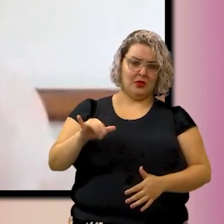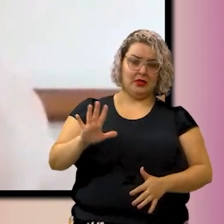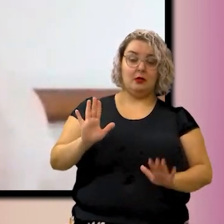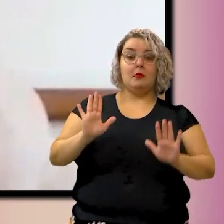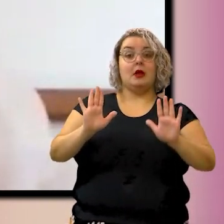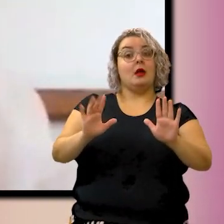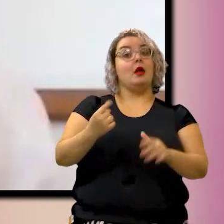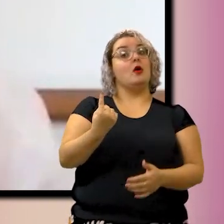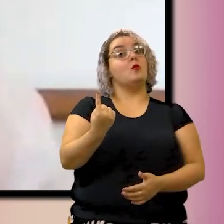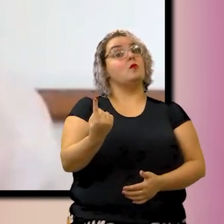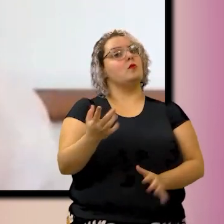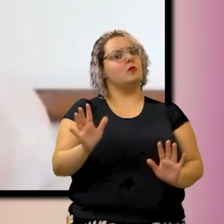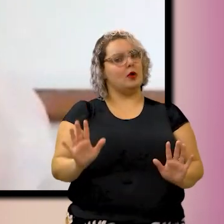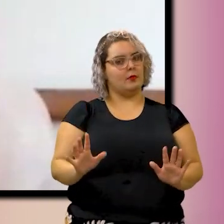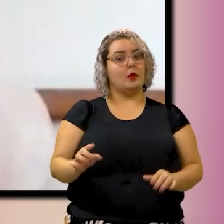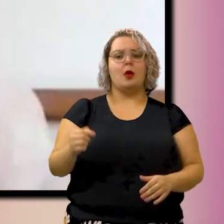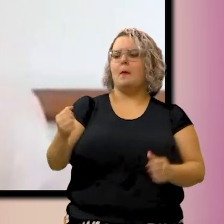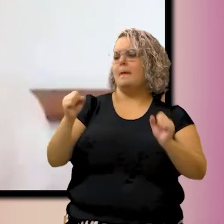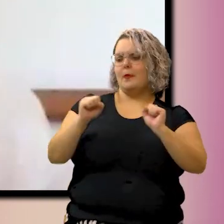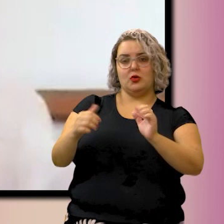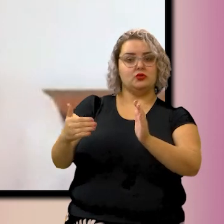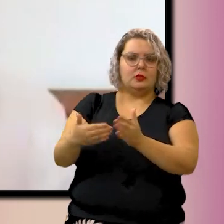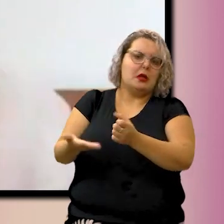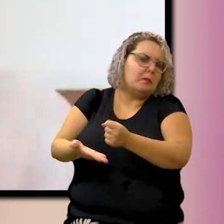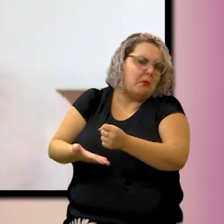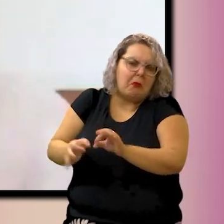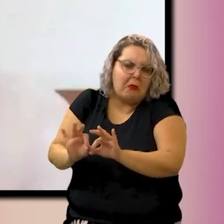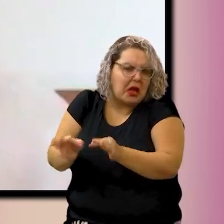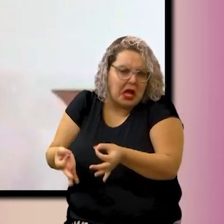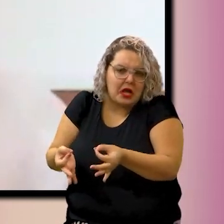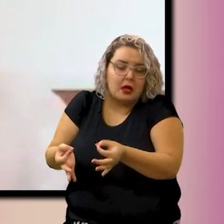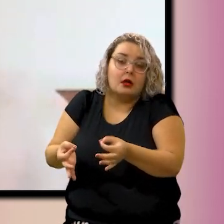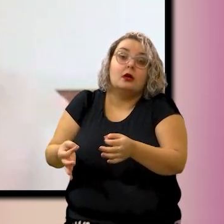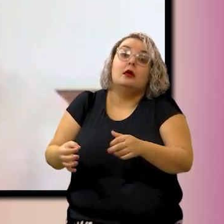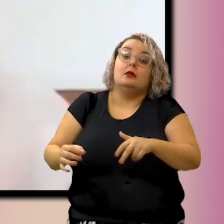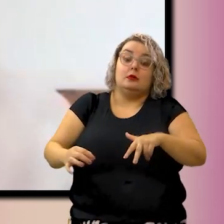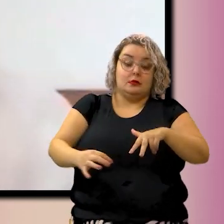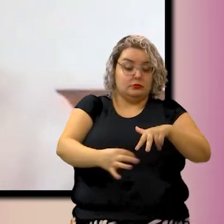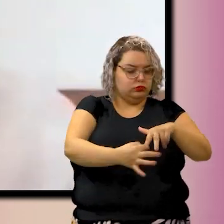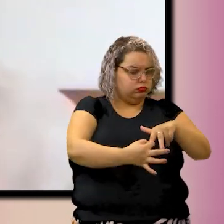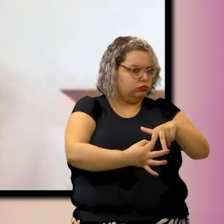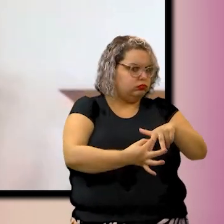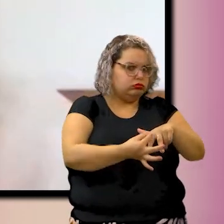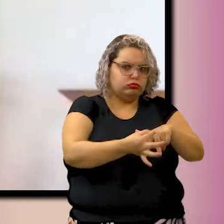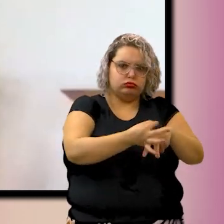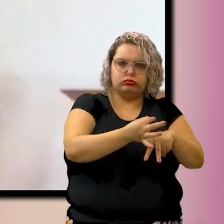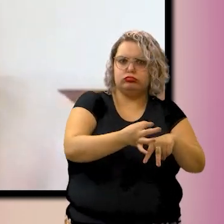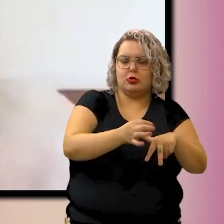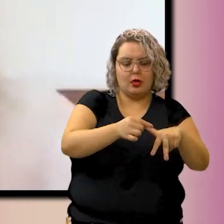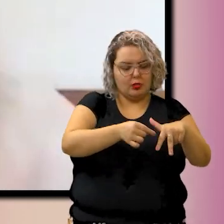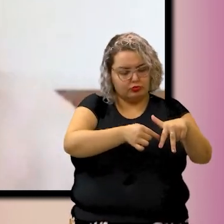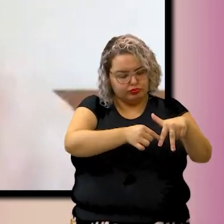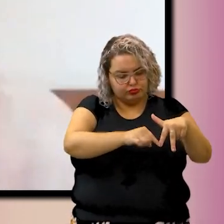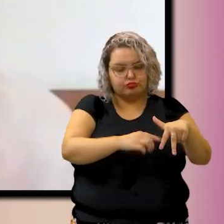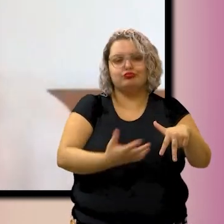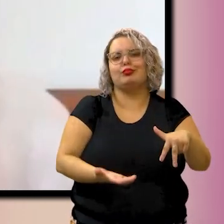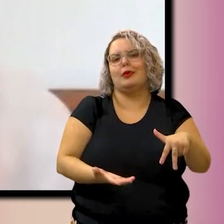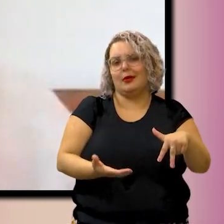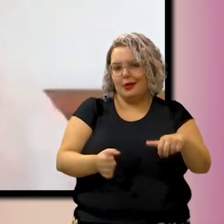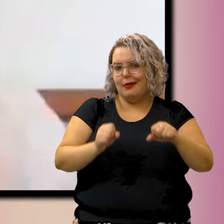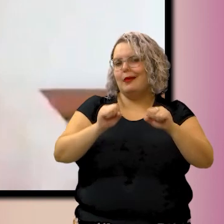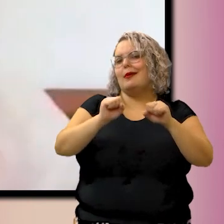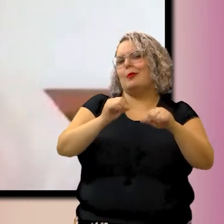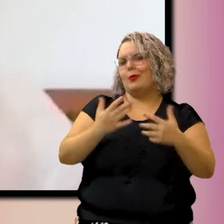pulmonar. Mas isso é um espectro, né? Pode ser desde isso até uma trombose muito extensa, pegando toda a perna, ali, veia da